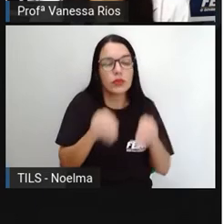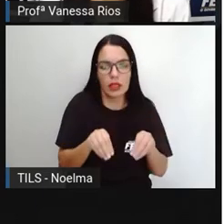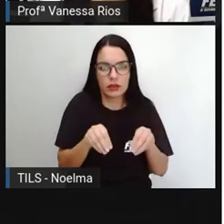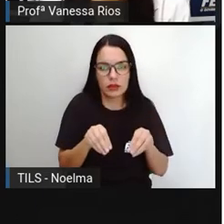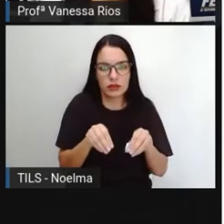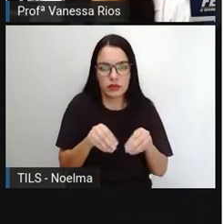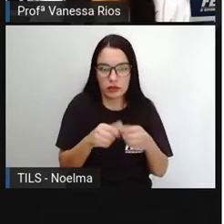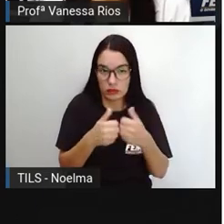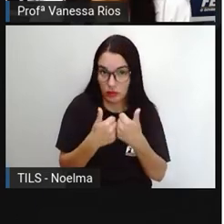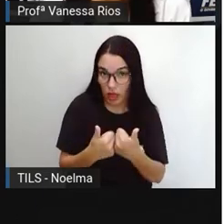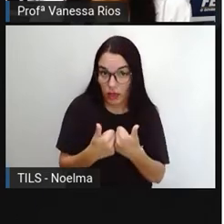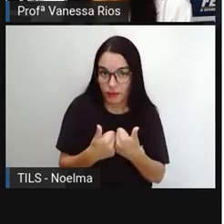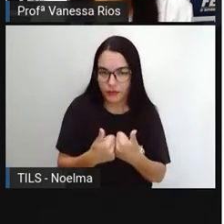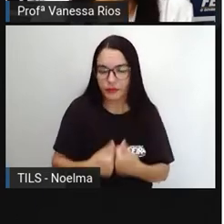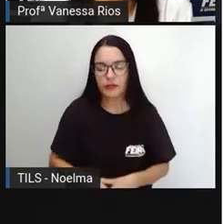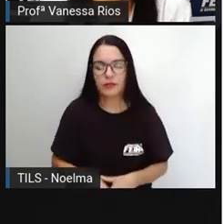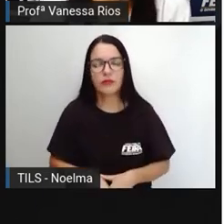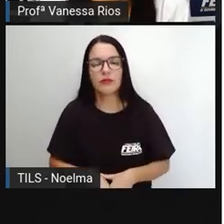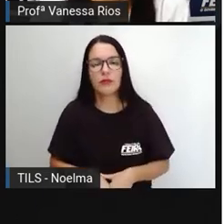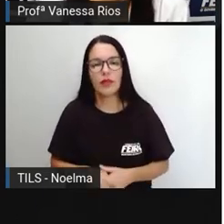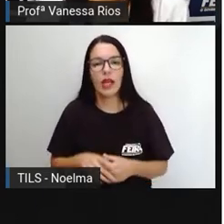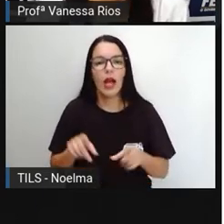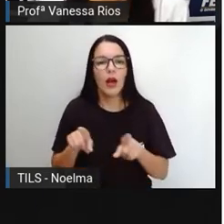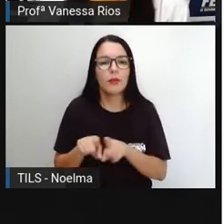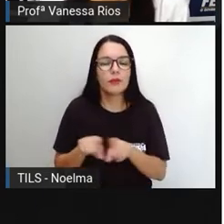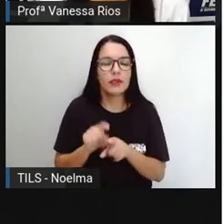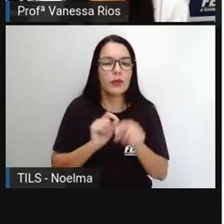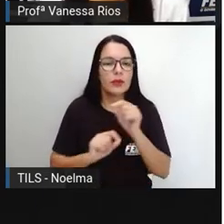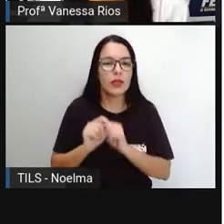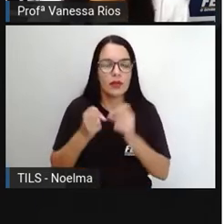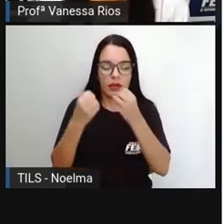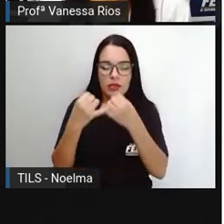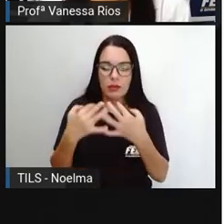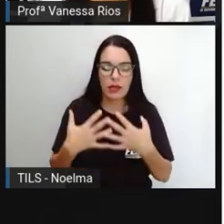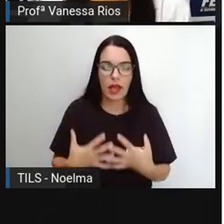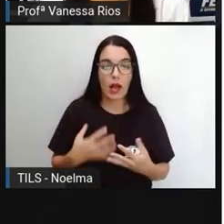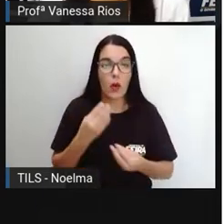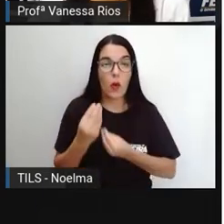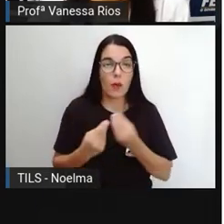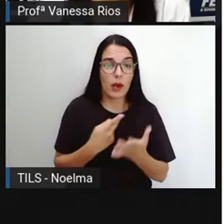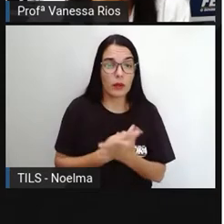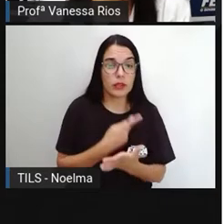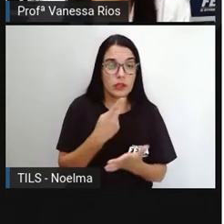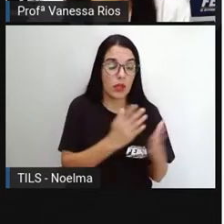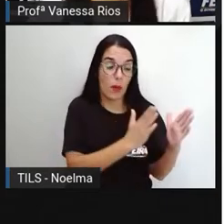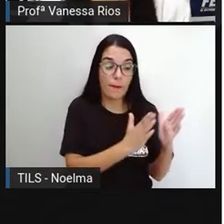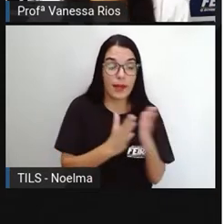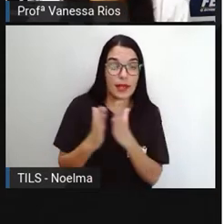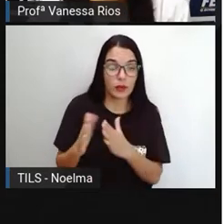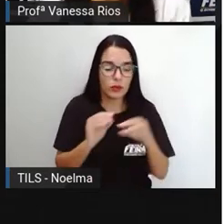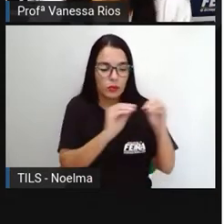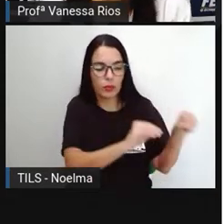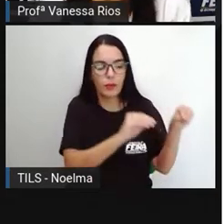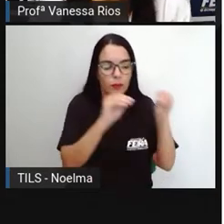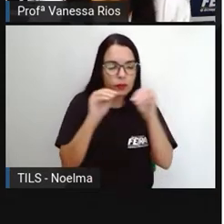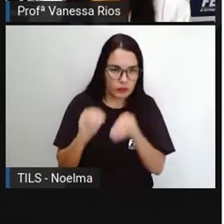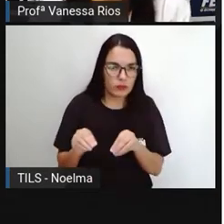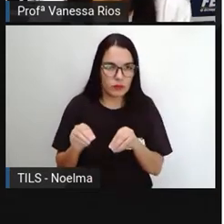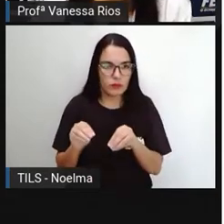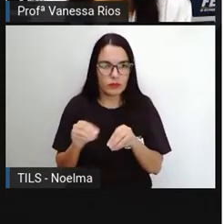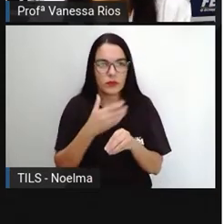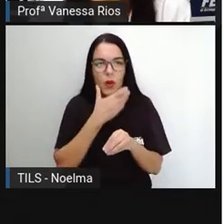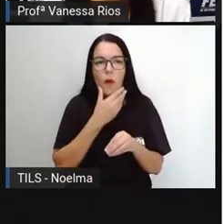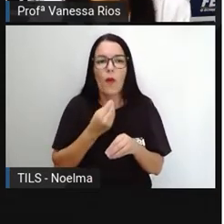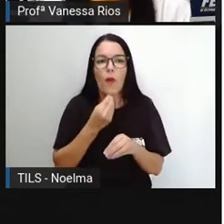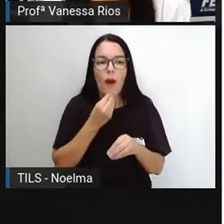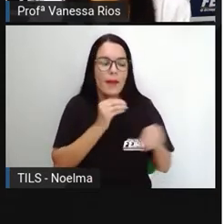dois modos de vidas aí que formam, né, e que construíram as ações humanas, a história do ser